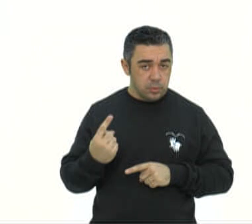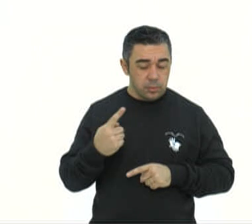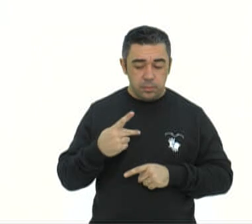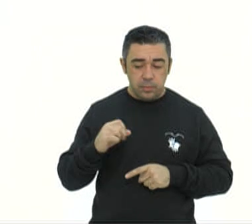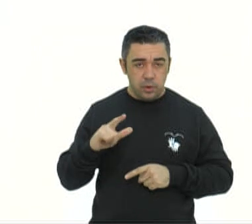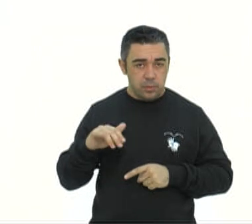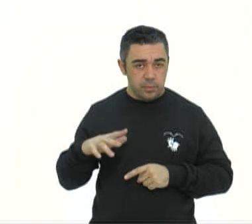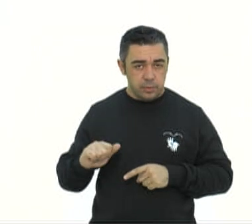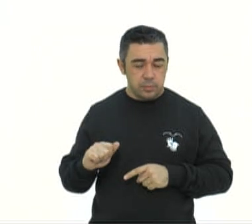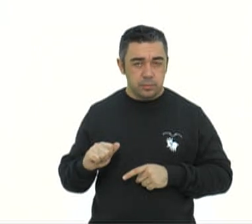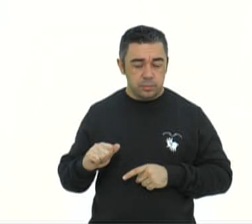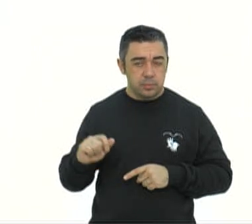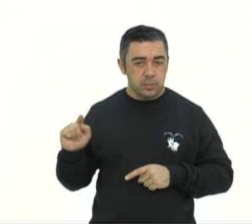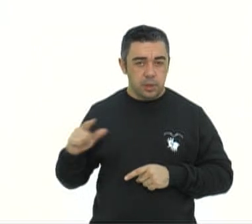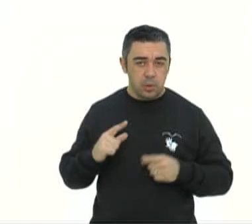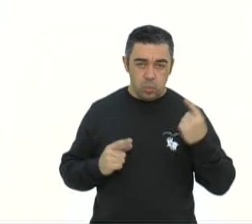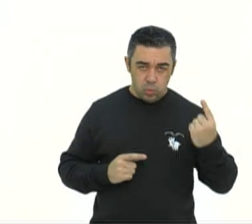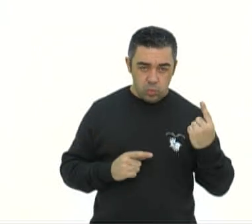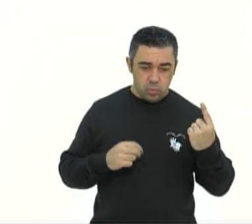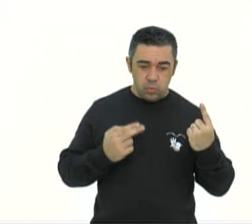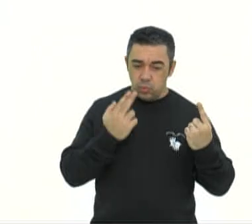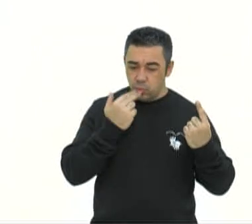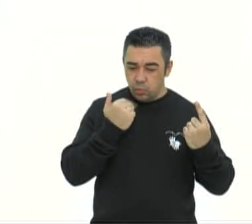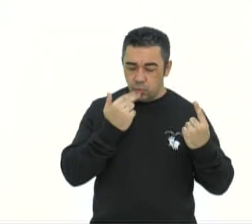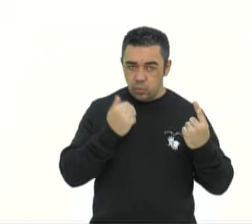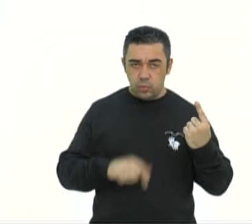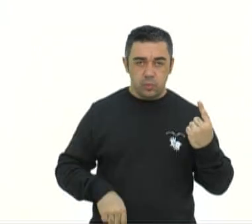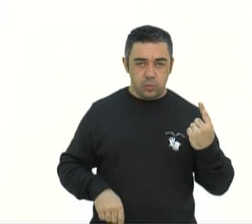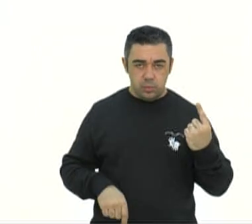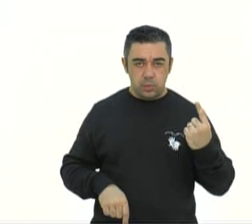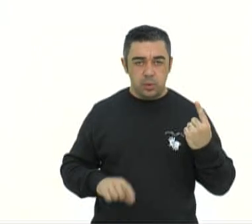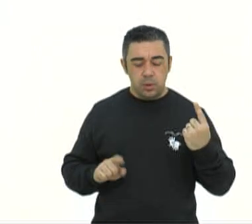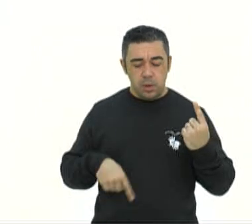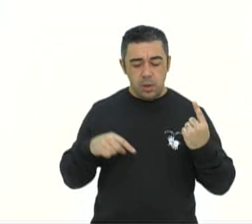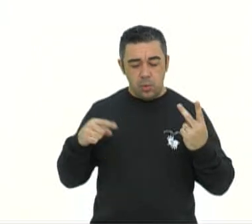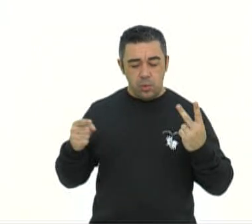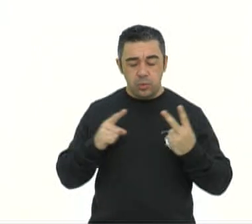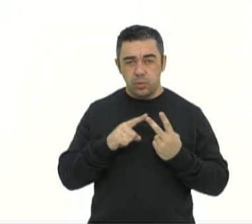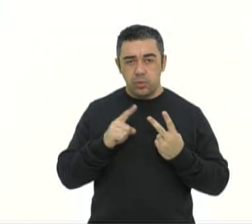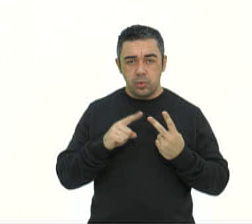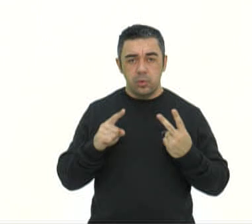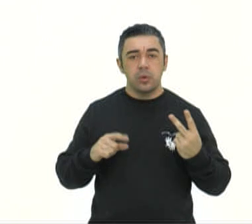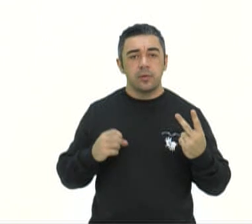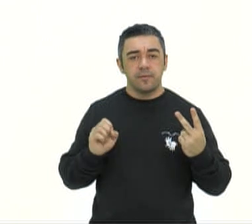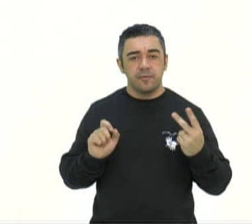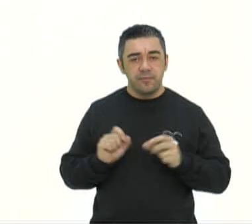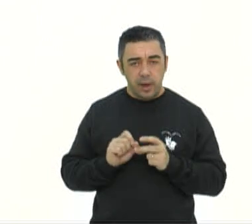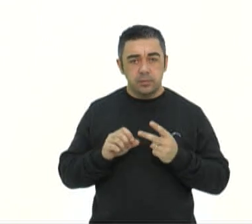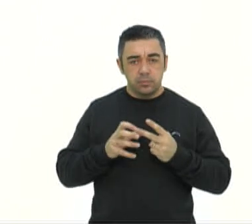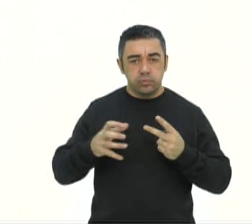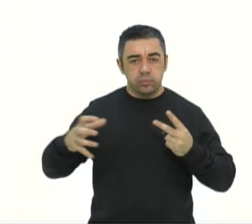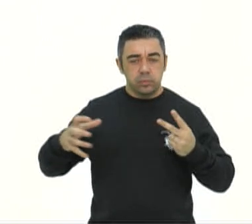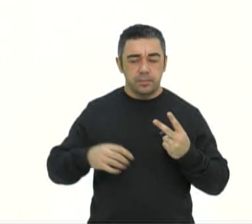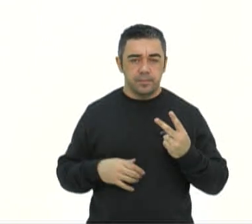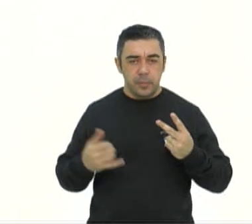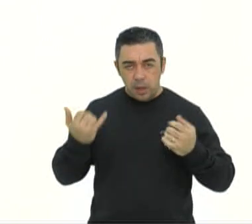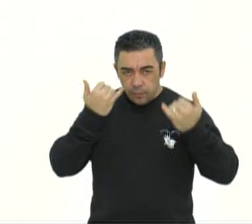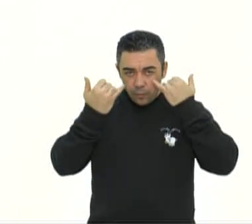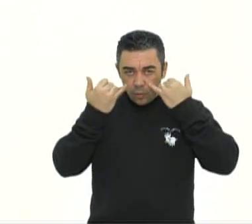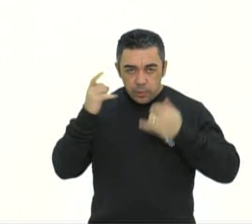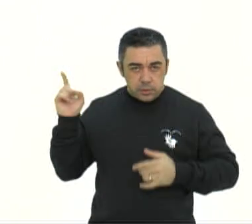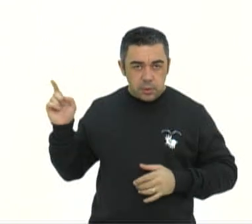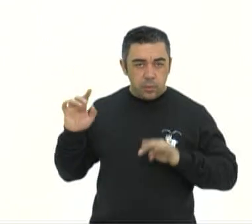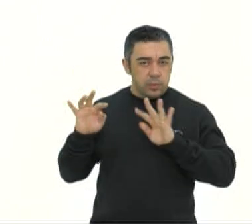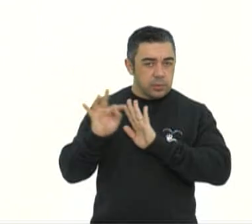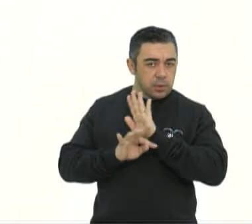polipeiro, o nutridor, que é o gastrozoide, e o reprodutor, que é o gonozoide. Segundo as informações do trecho acima,